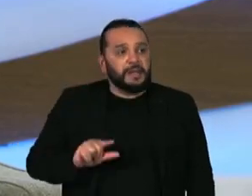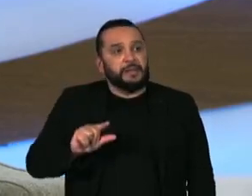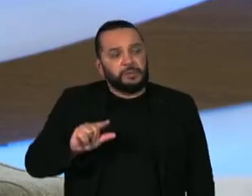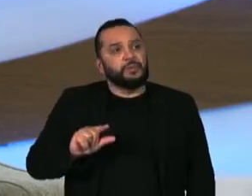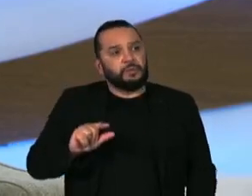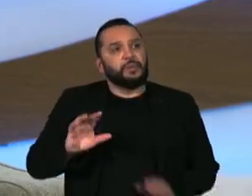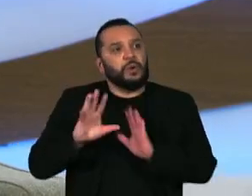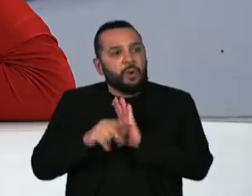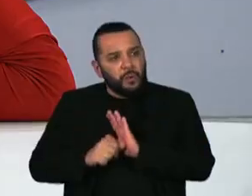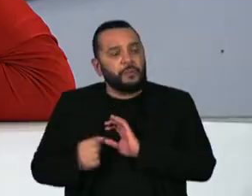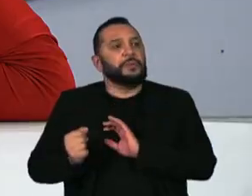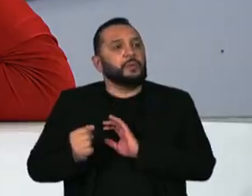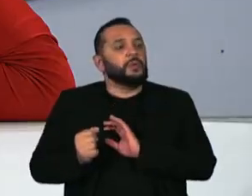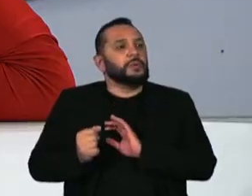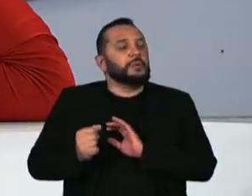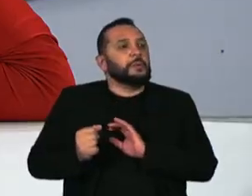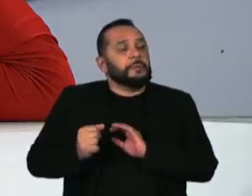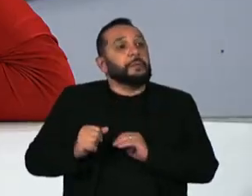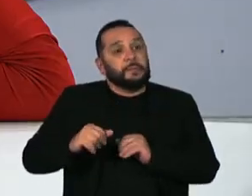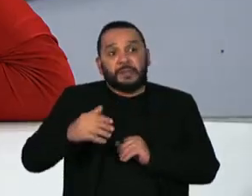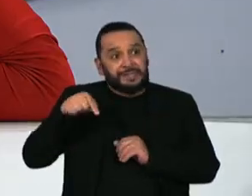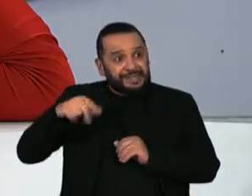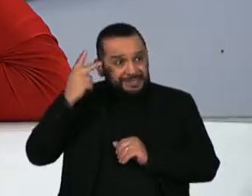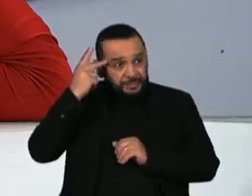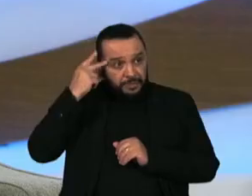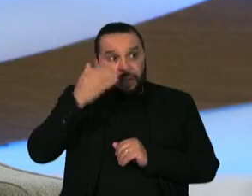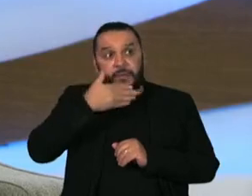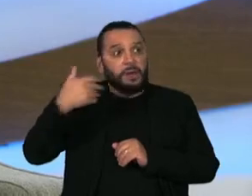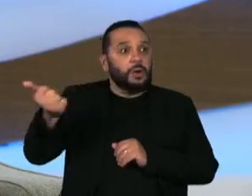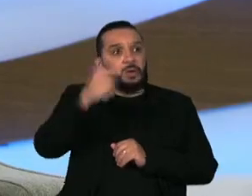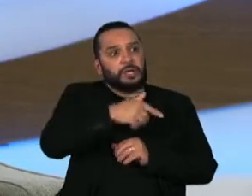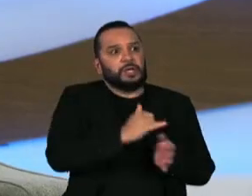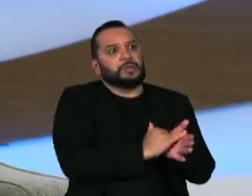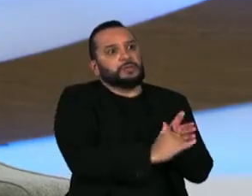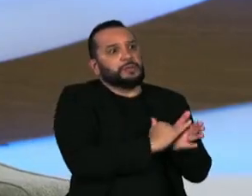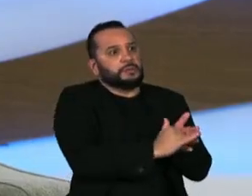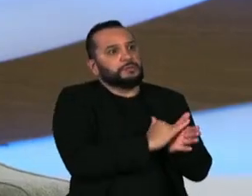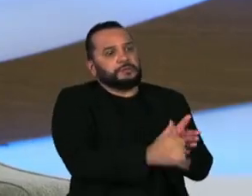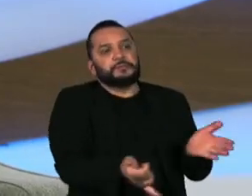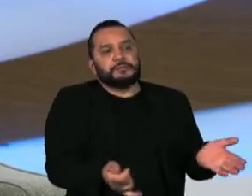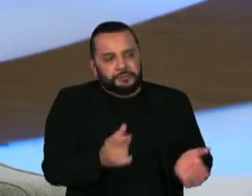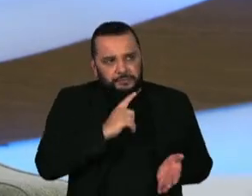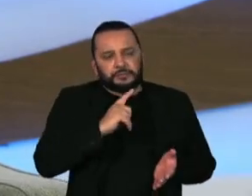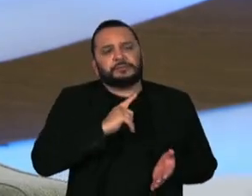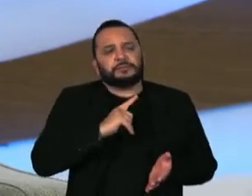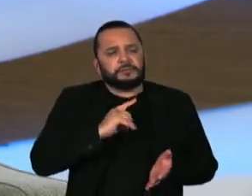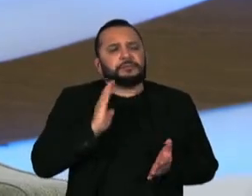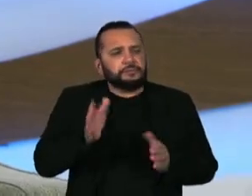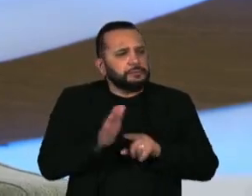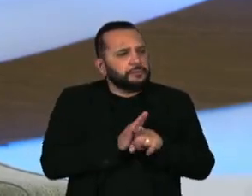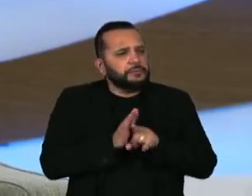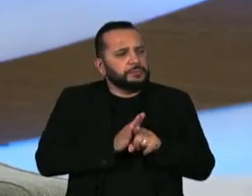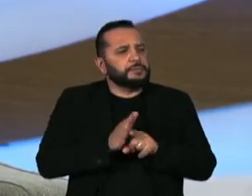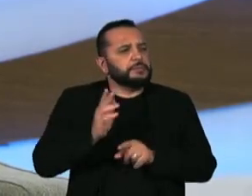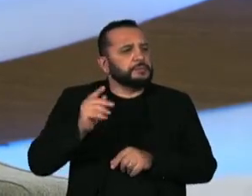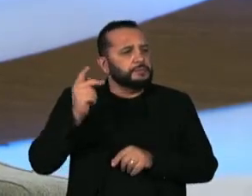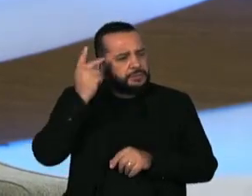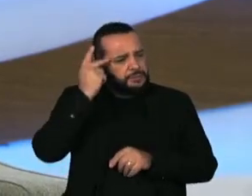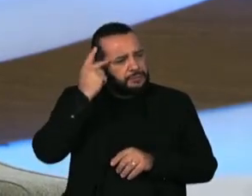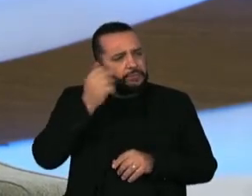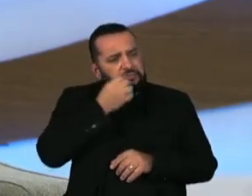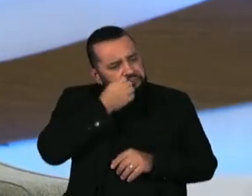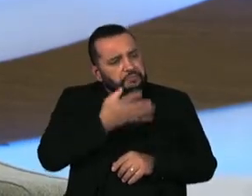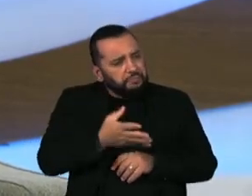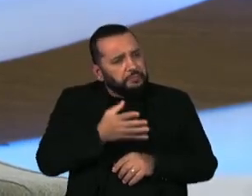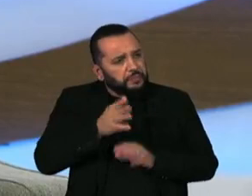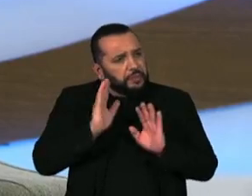que, por exemplo, morre em Nova York, que é uma cidade parecida com a de São Paulo. Então, são índices que São Paulo se orgulha, mas, ao mesmo tempo, não são